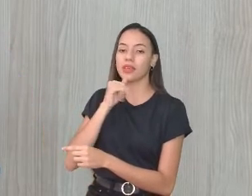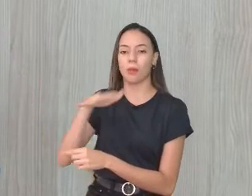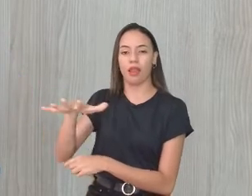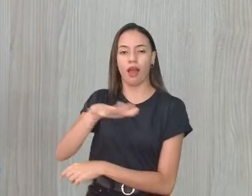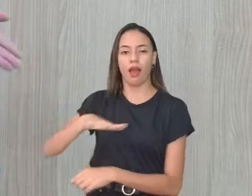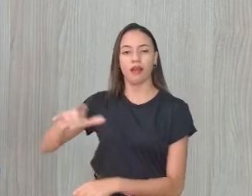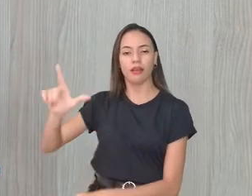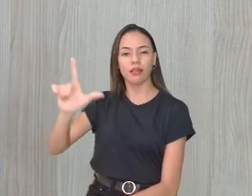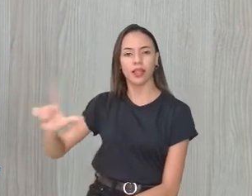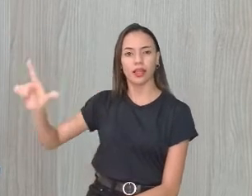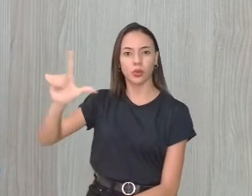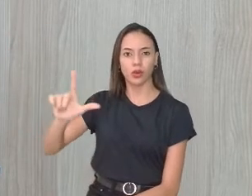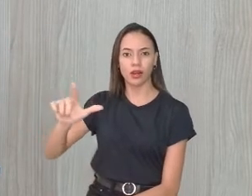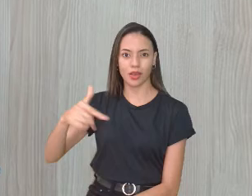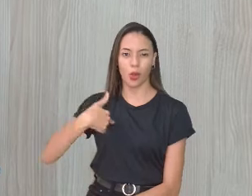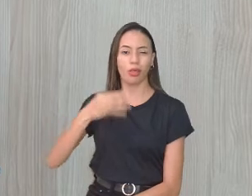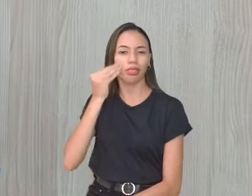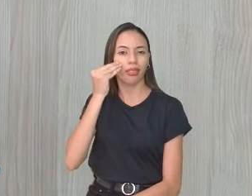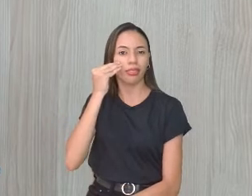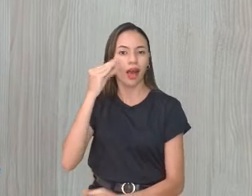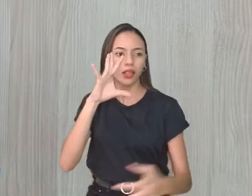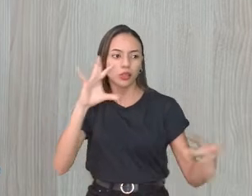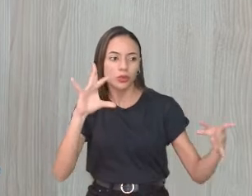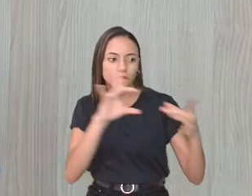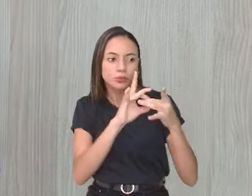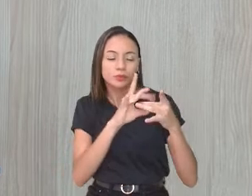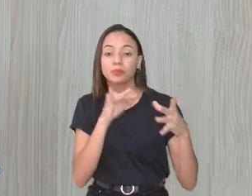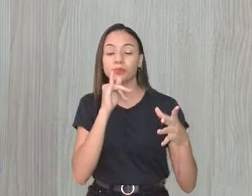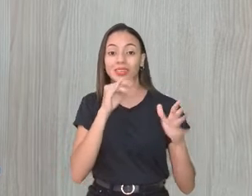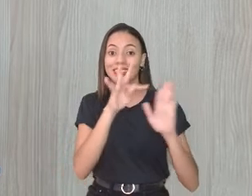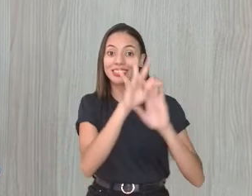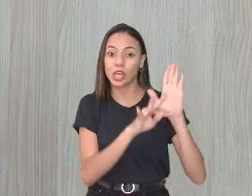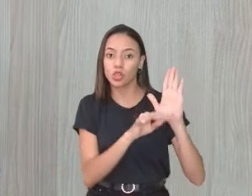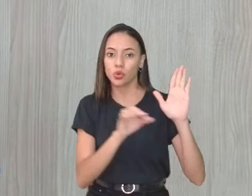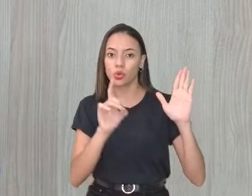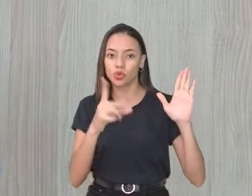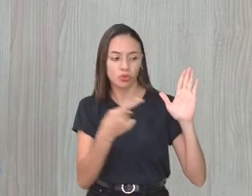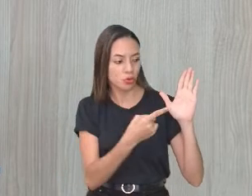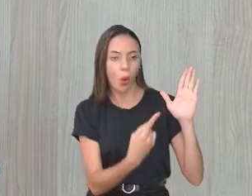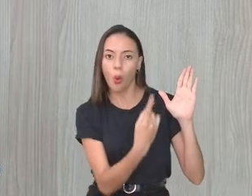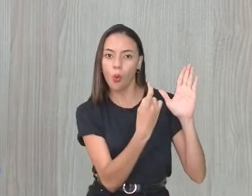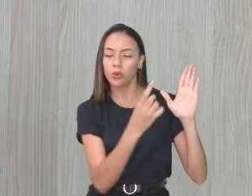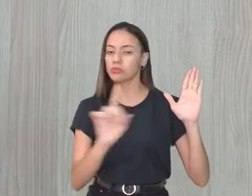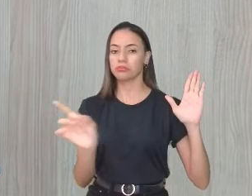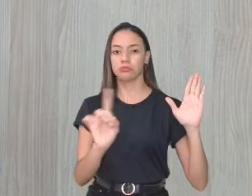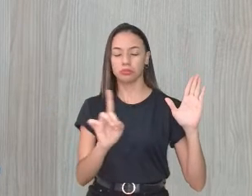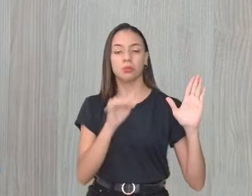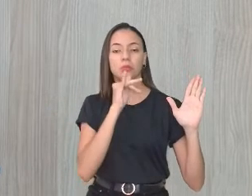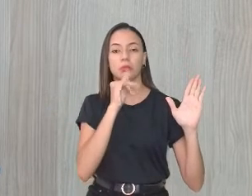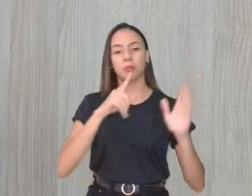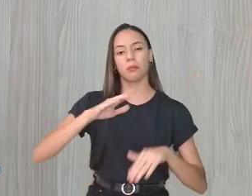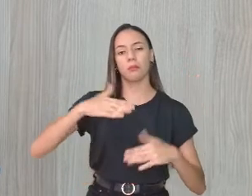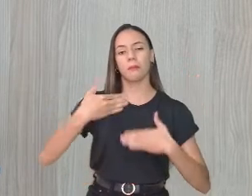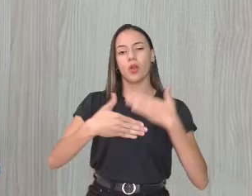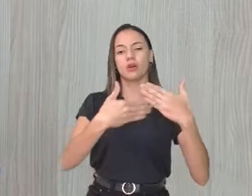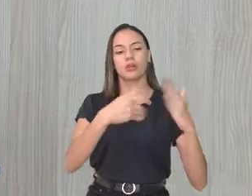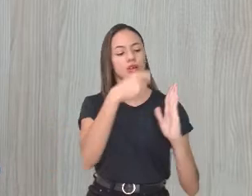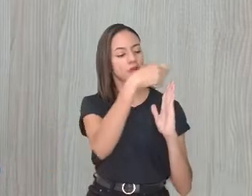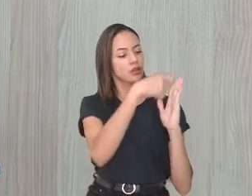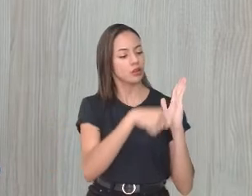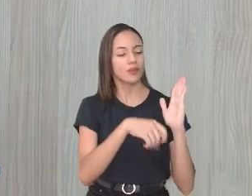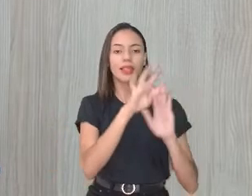não sei se pode aproximar, que um texto nunca ele é só. Quando a gente escreve um texto, existem várias